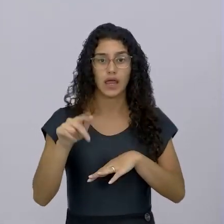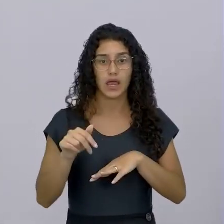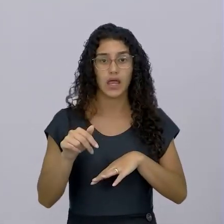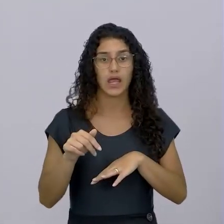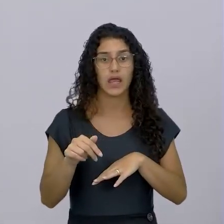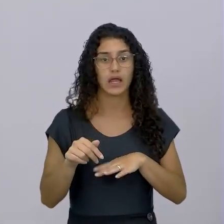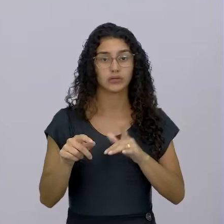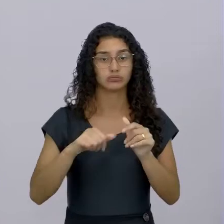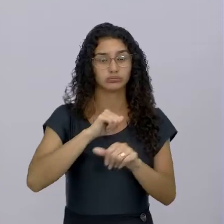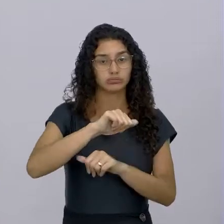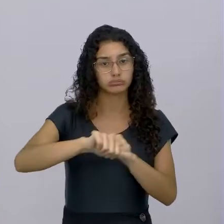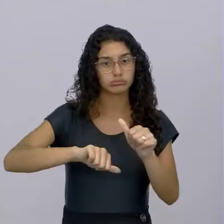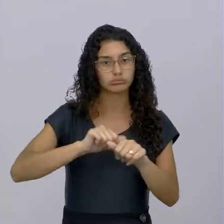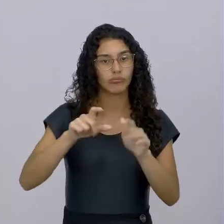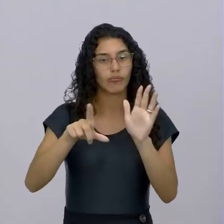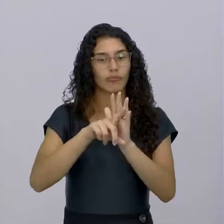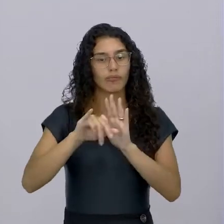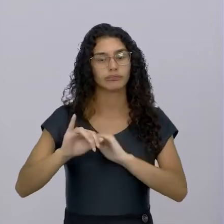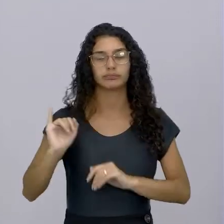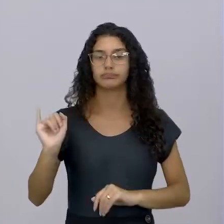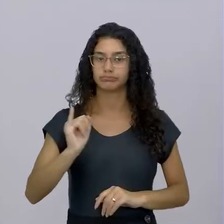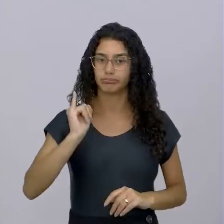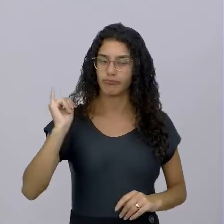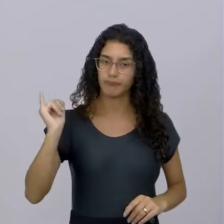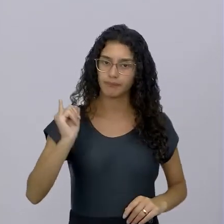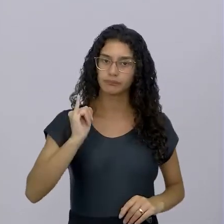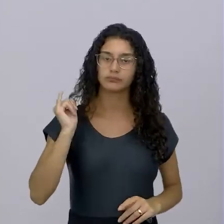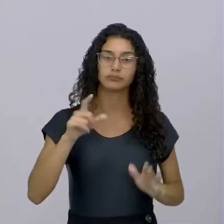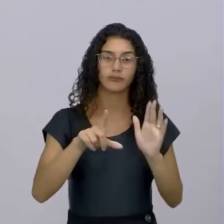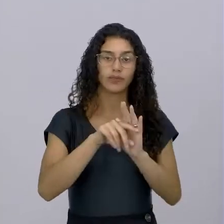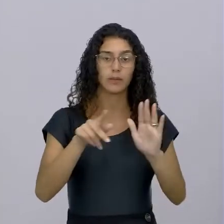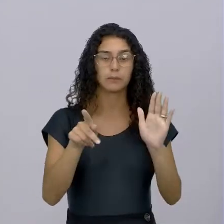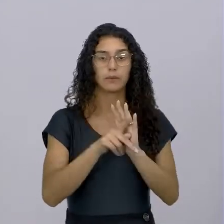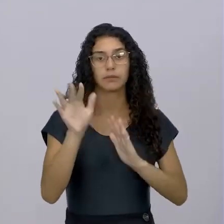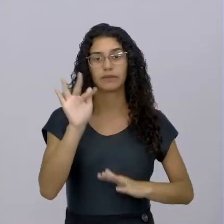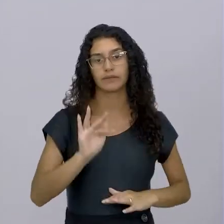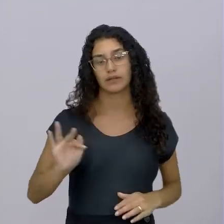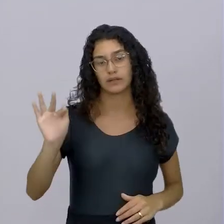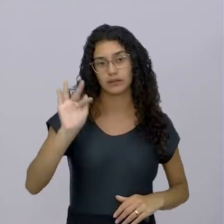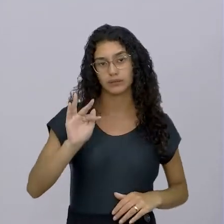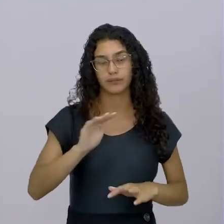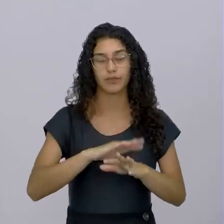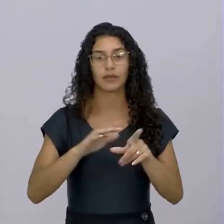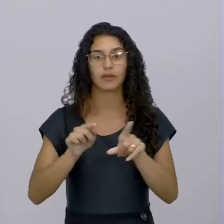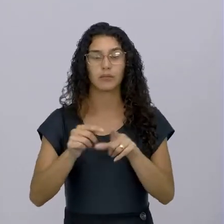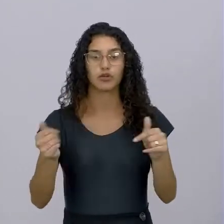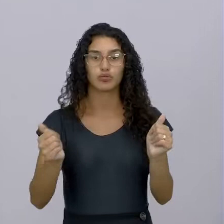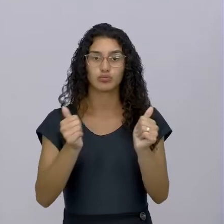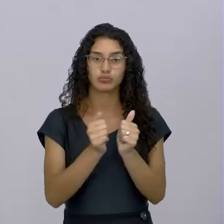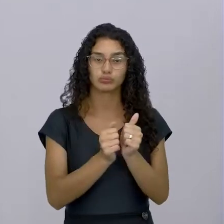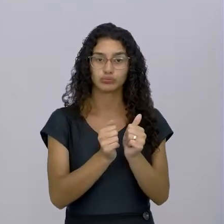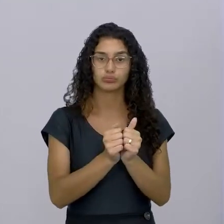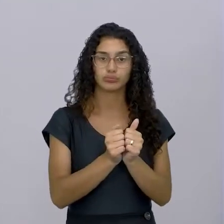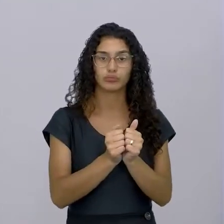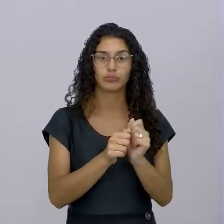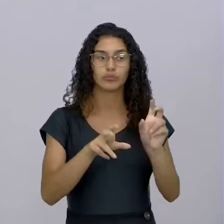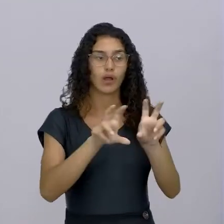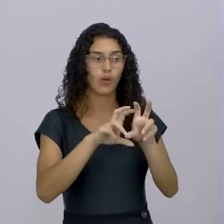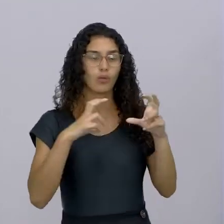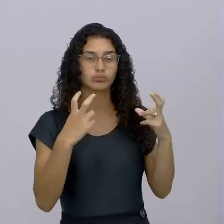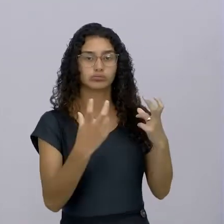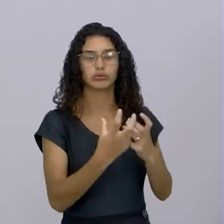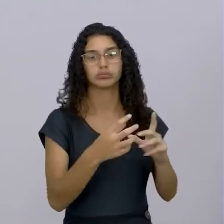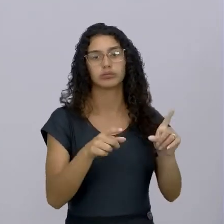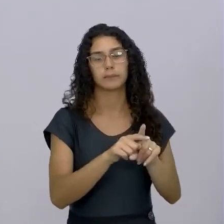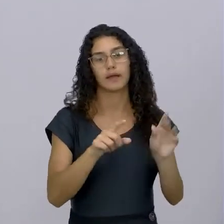elas viram leis supremas mesmo, leis da federação. Elas fazem parte também da Constituição.